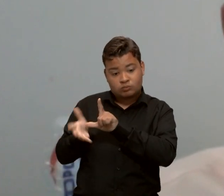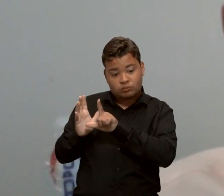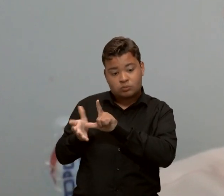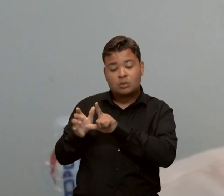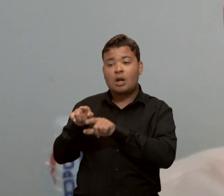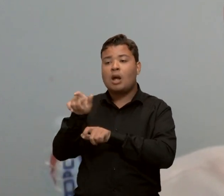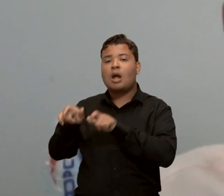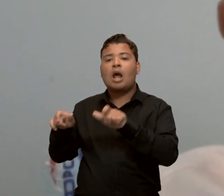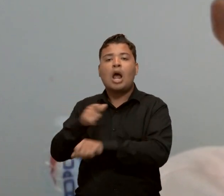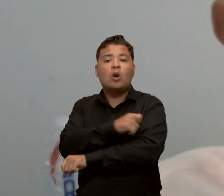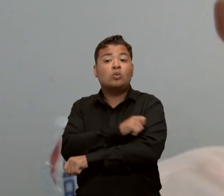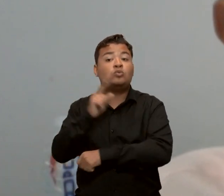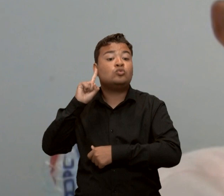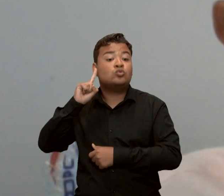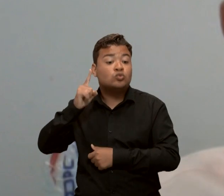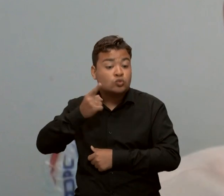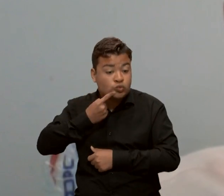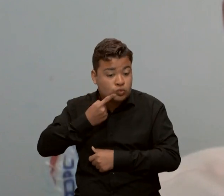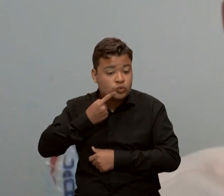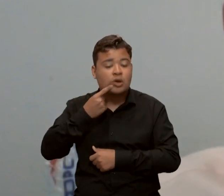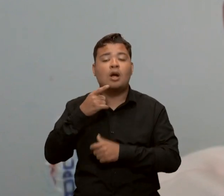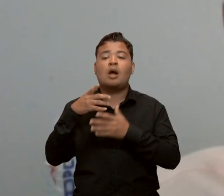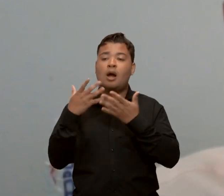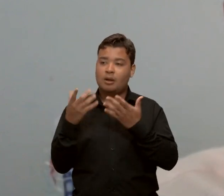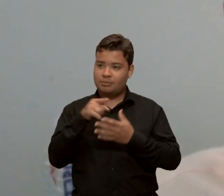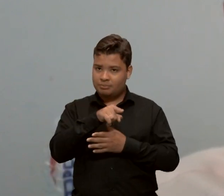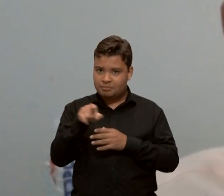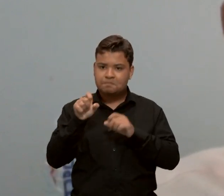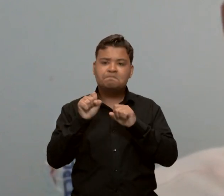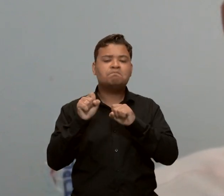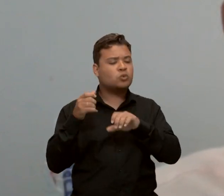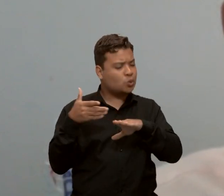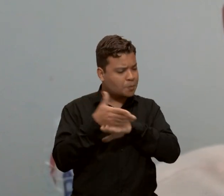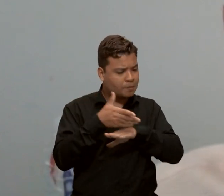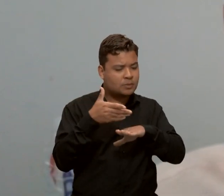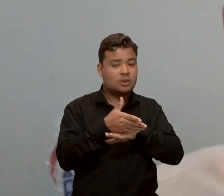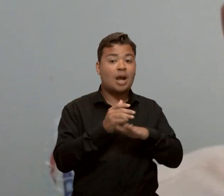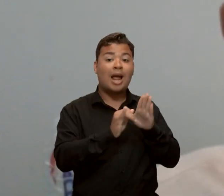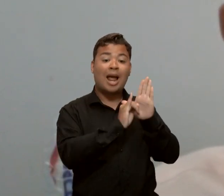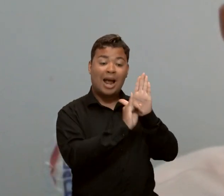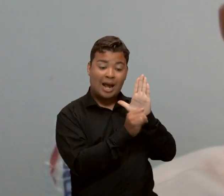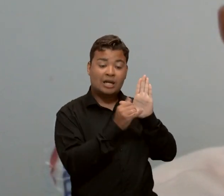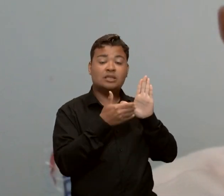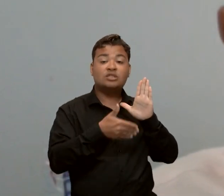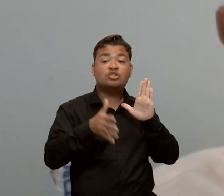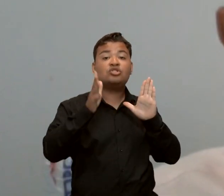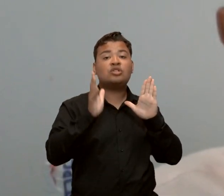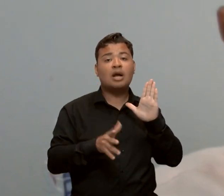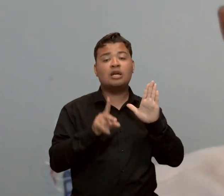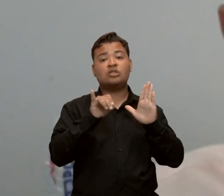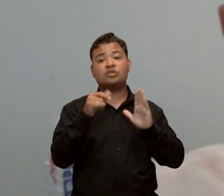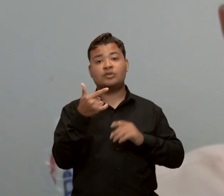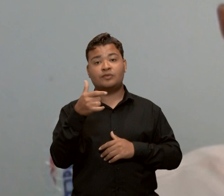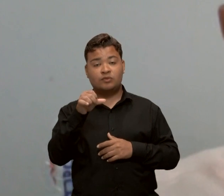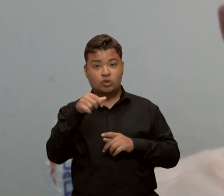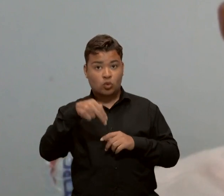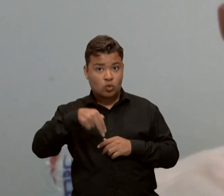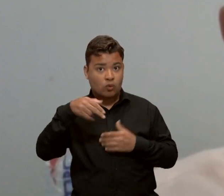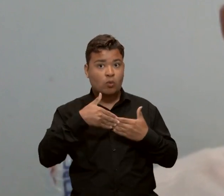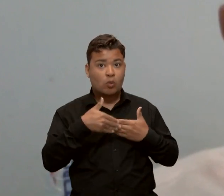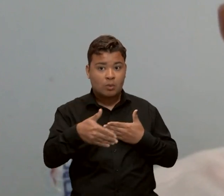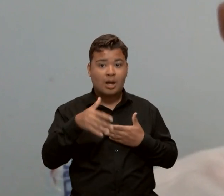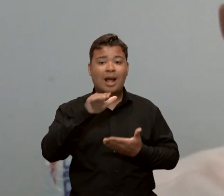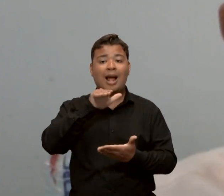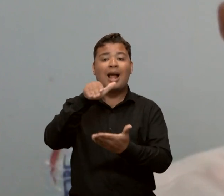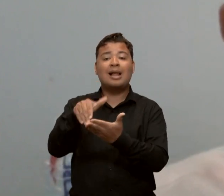alunos surdos. Então, eles podem participar, o edital está aberto desde o dia 29 de novembro e vai até dia